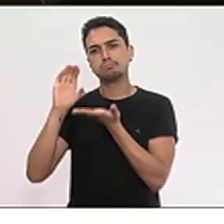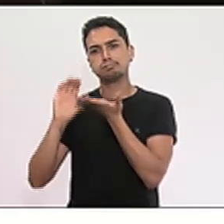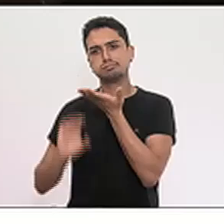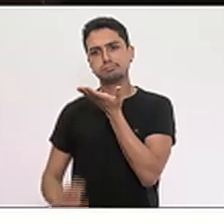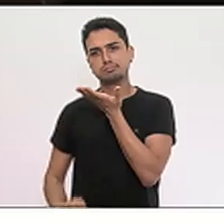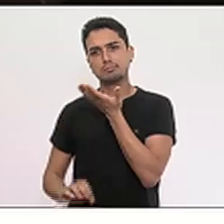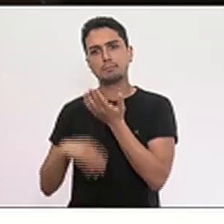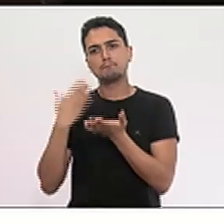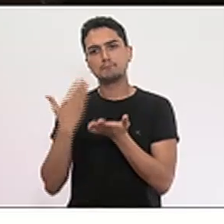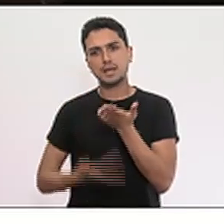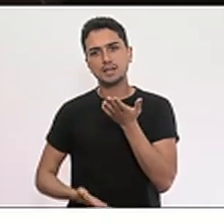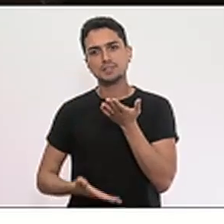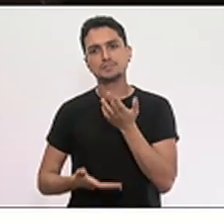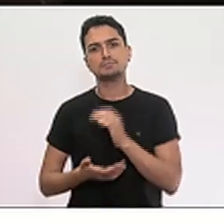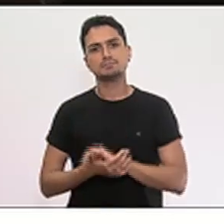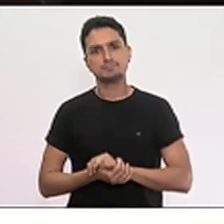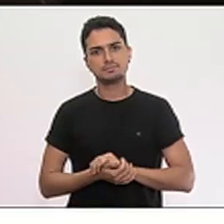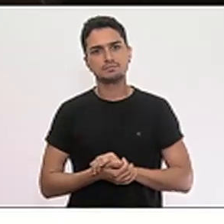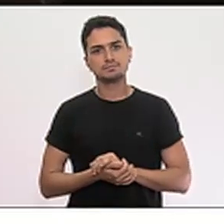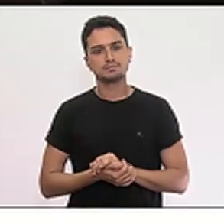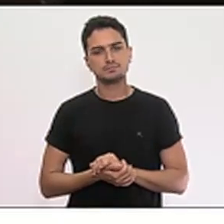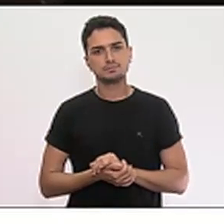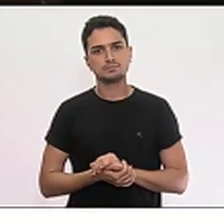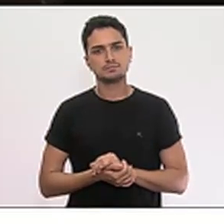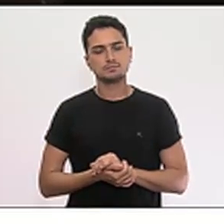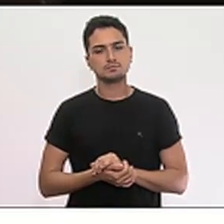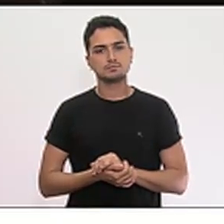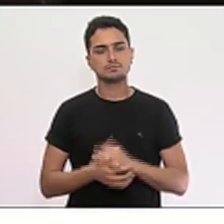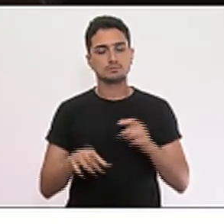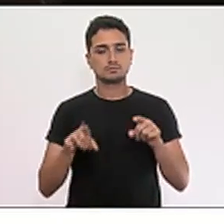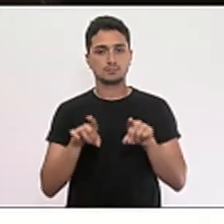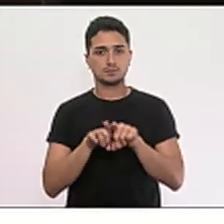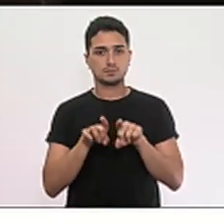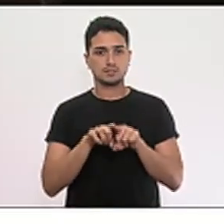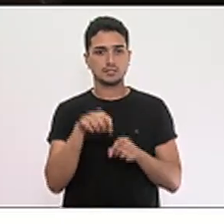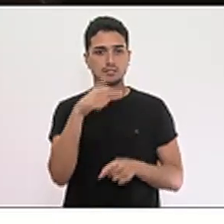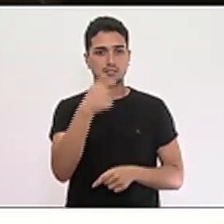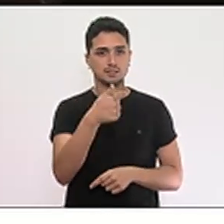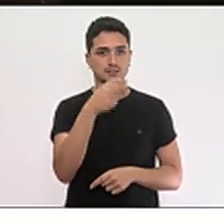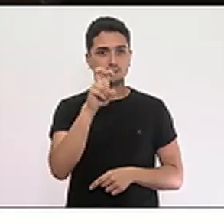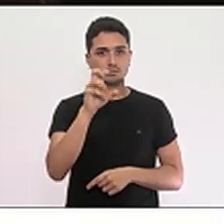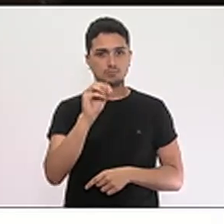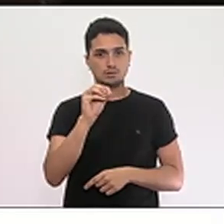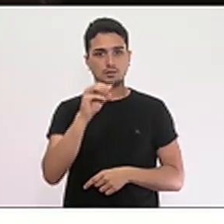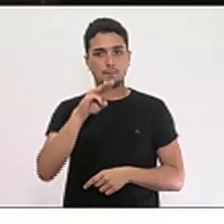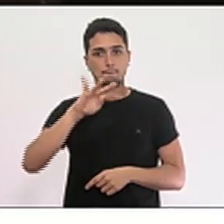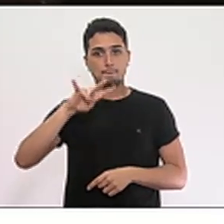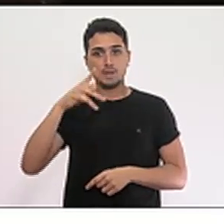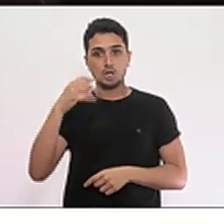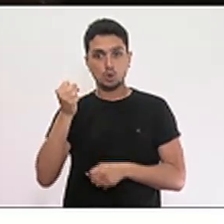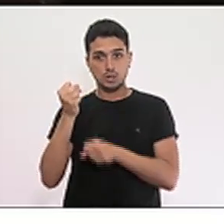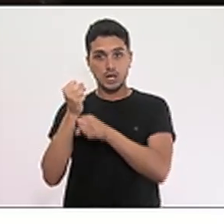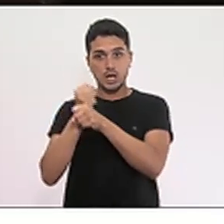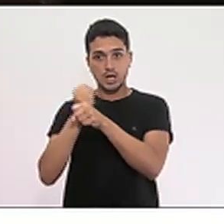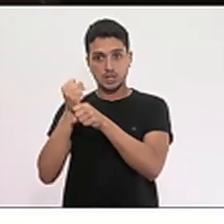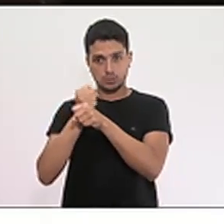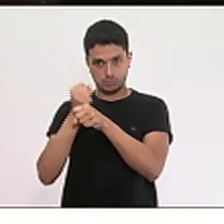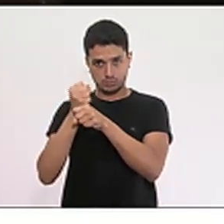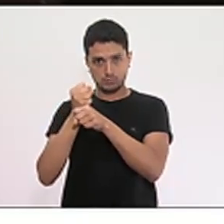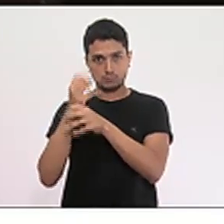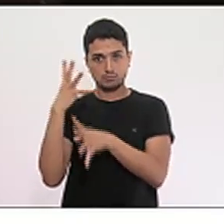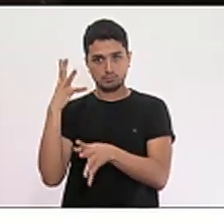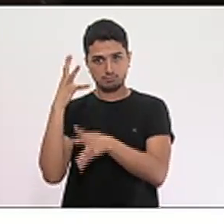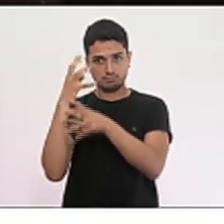a SEDAI perdem, e mais 750 milhões por ano que poderia